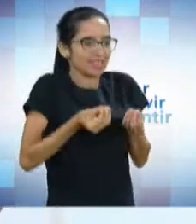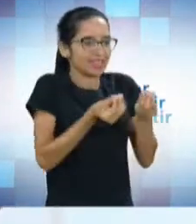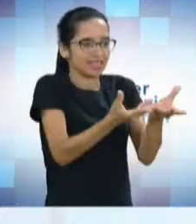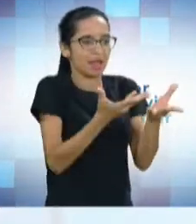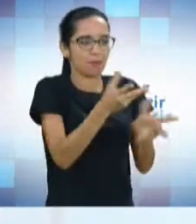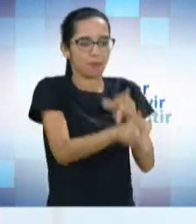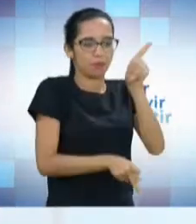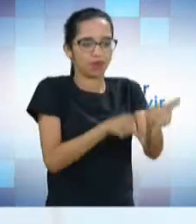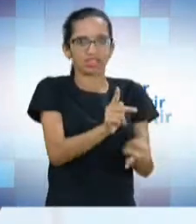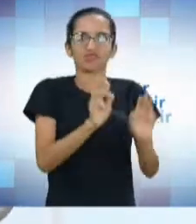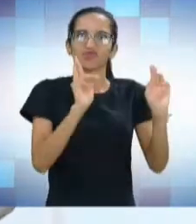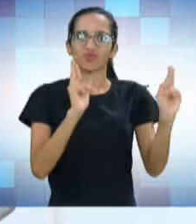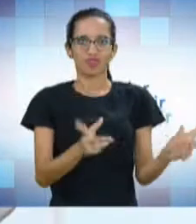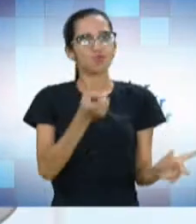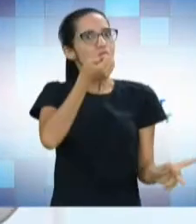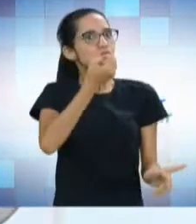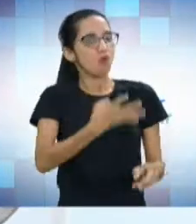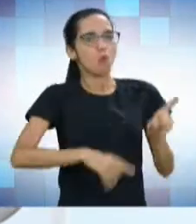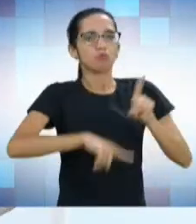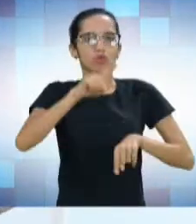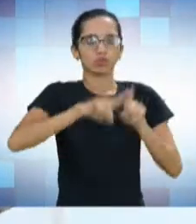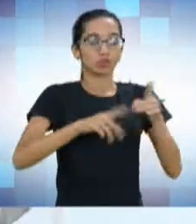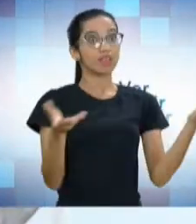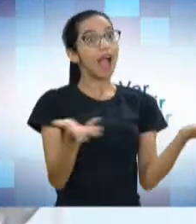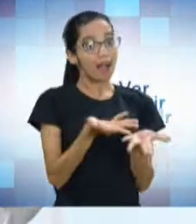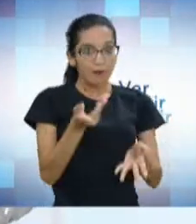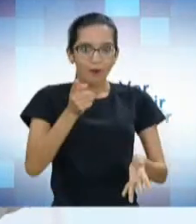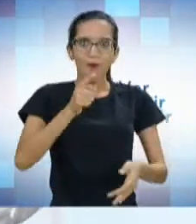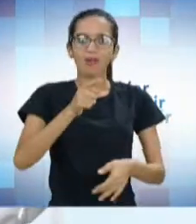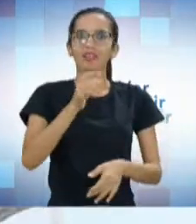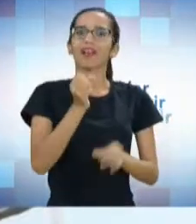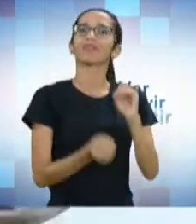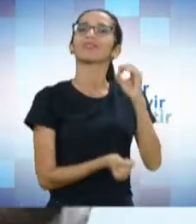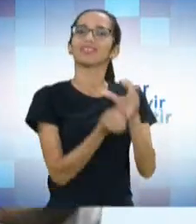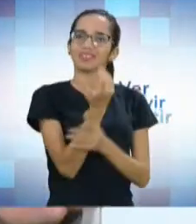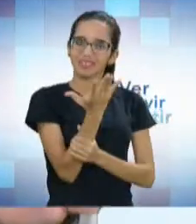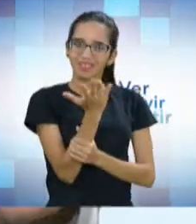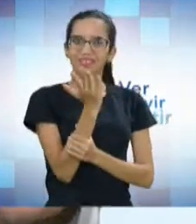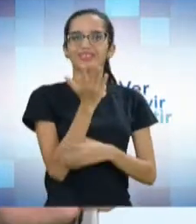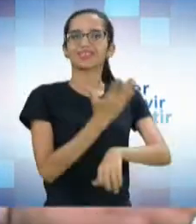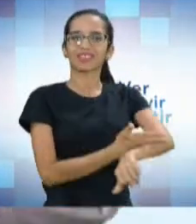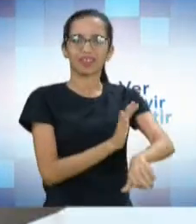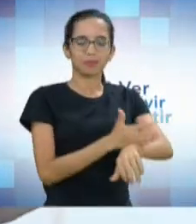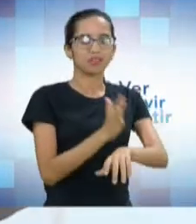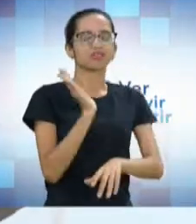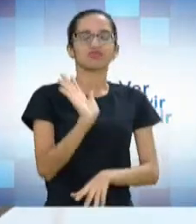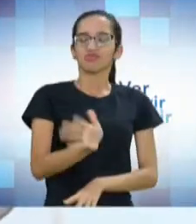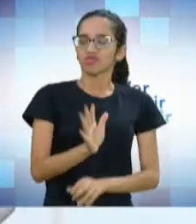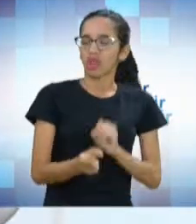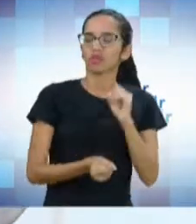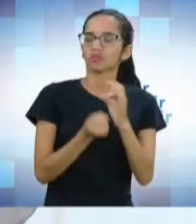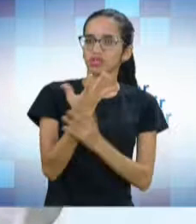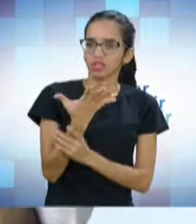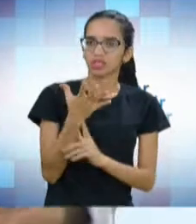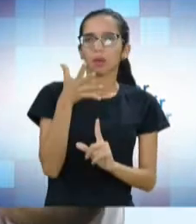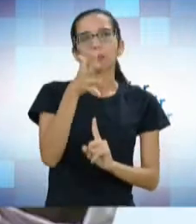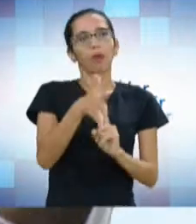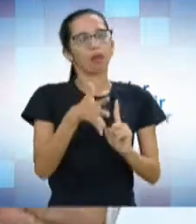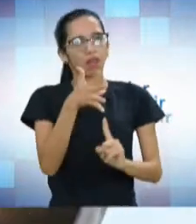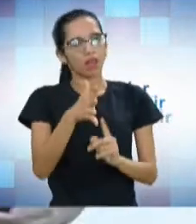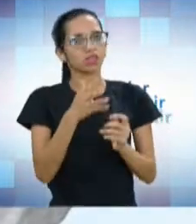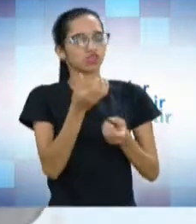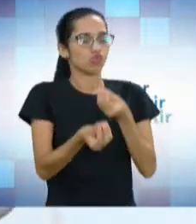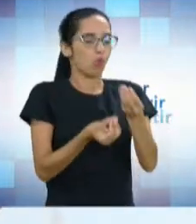então nesse momento está acontecendo o treinamento já fizemos palestras de sobre associativismo sobre